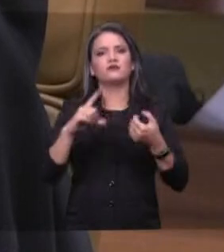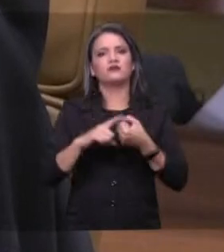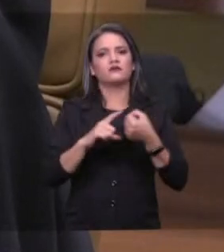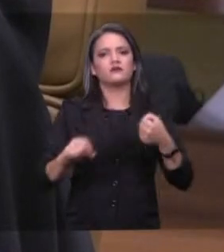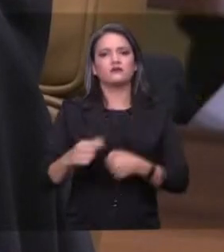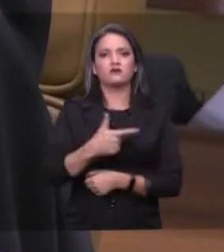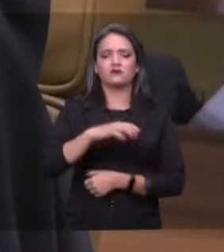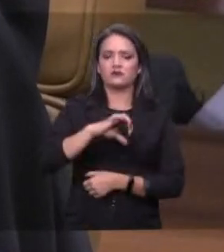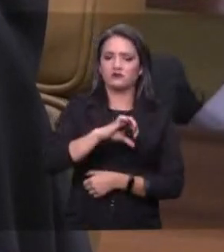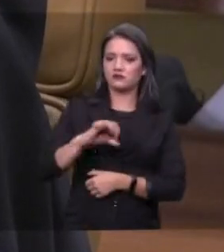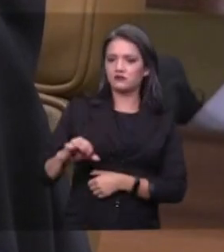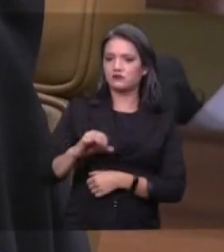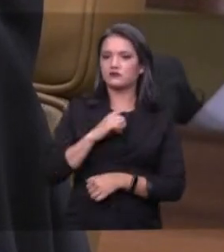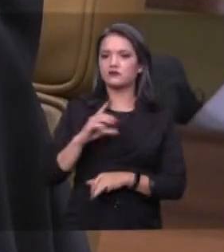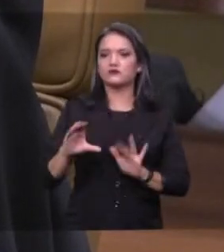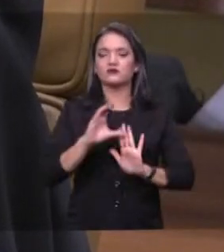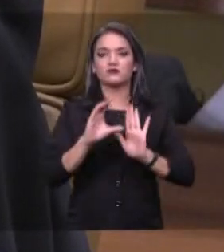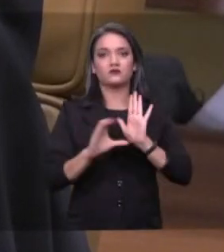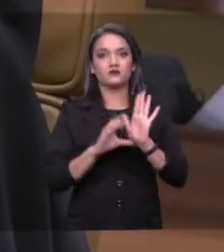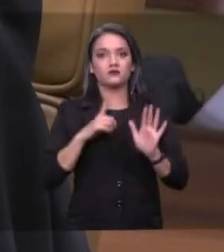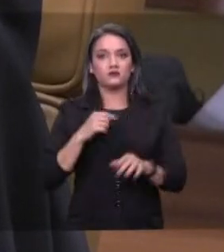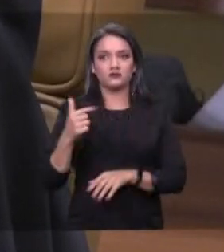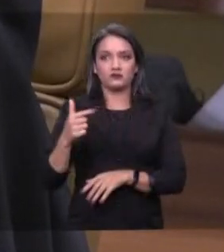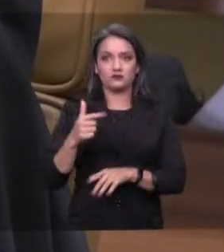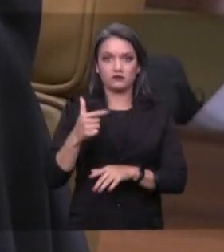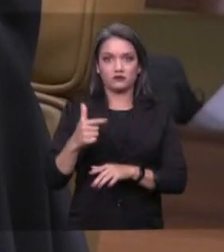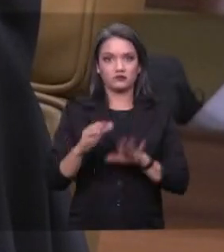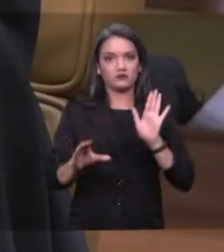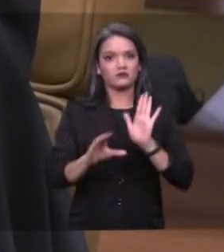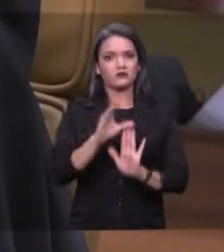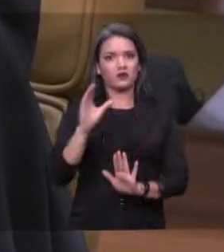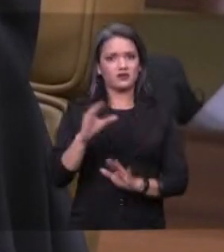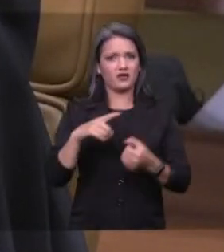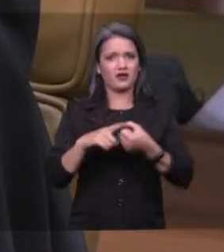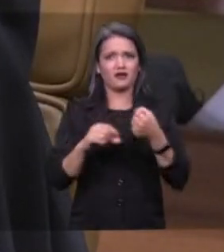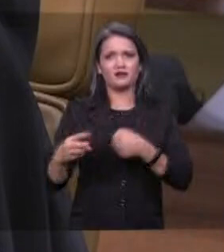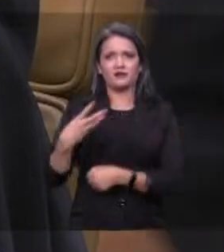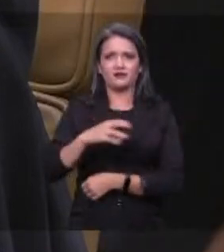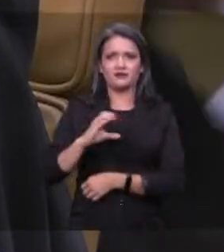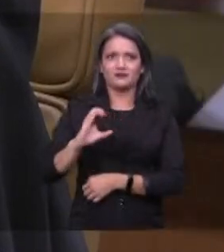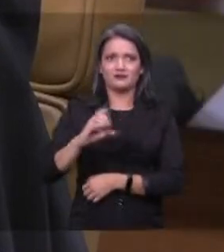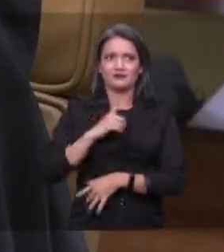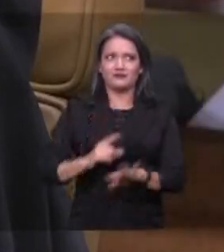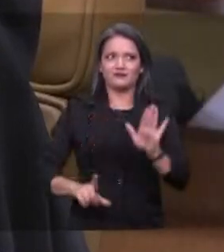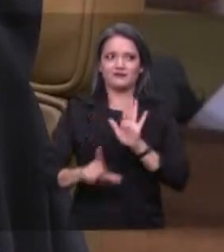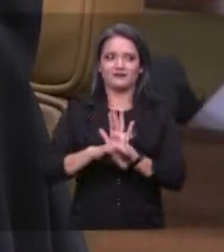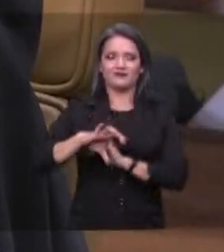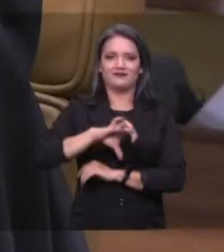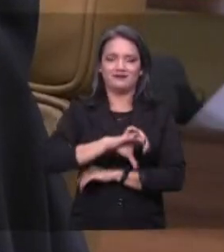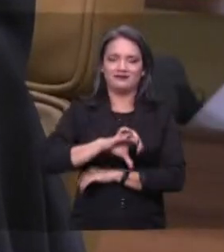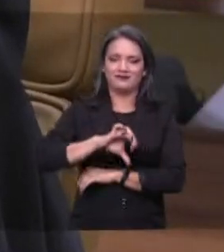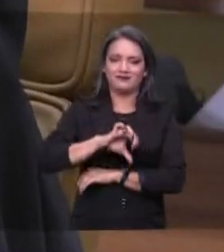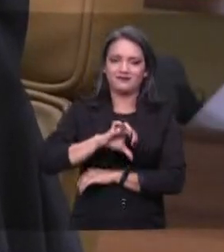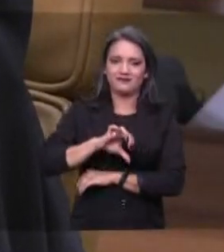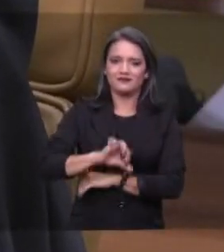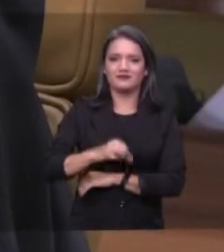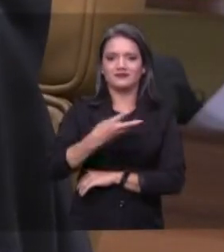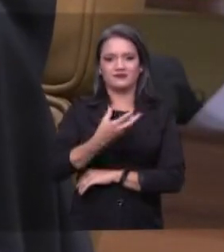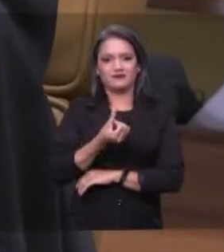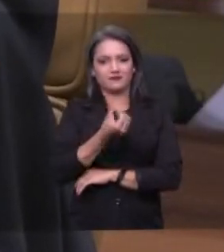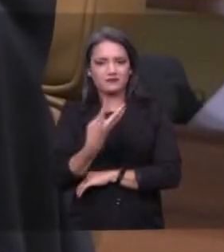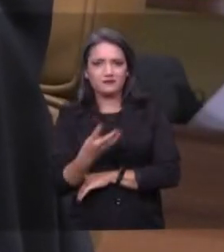deste Código, contida na segunda parte do caput do artigo 3º C da Lei 13.964 e atribuição de interpretação